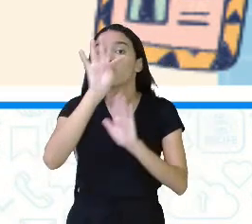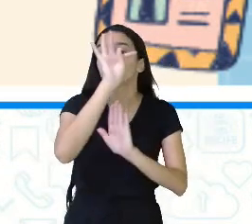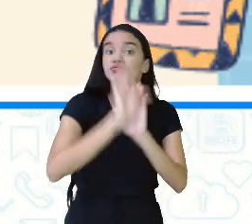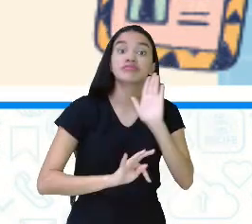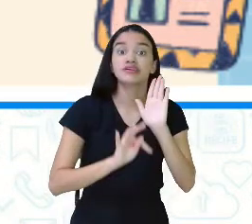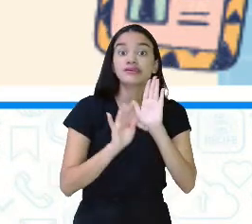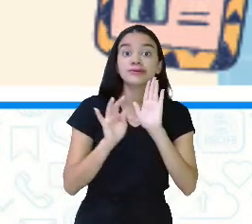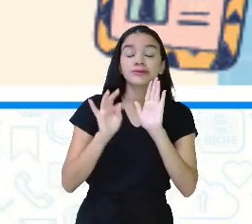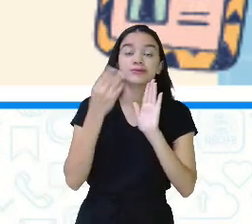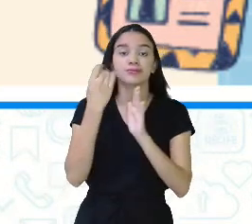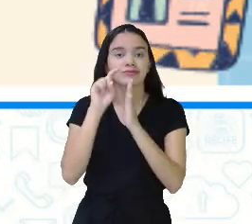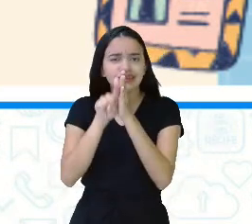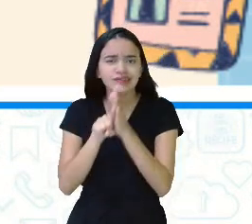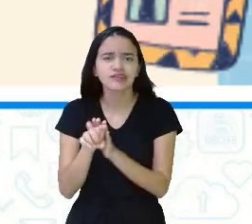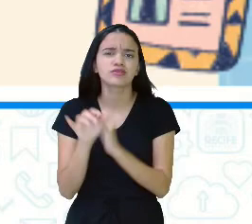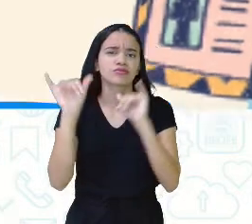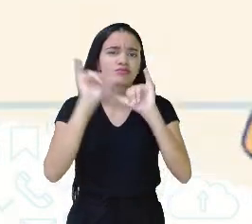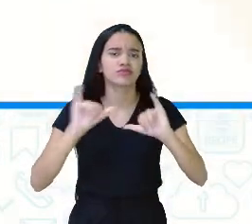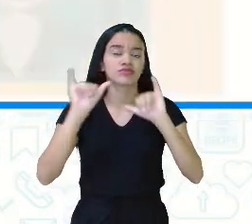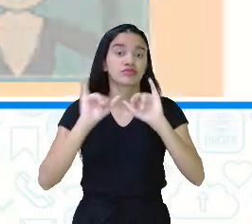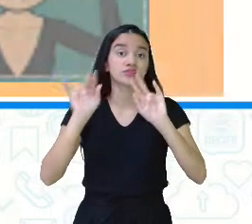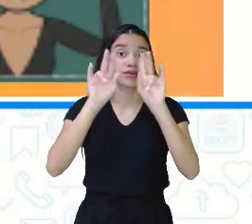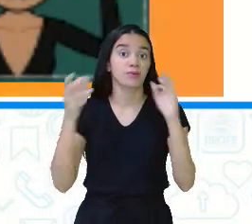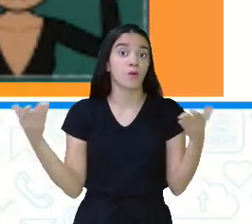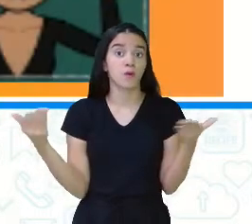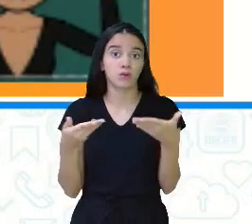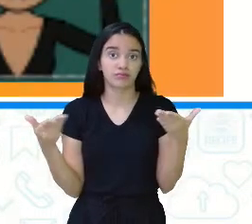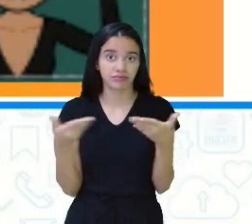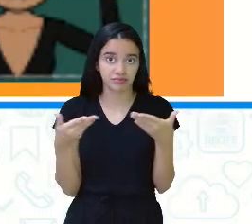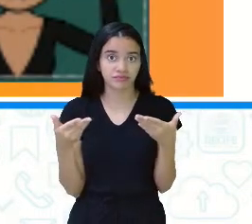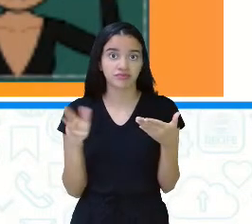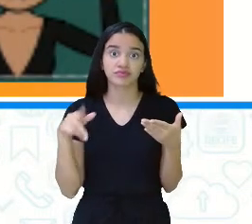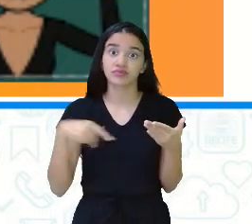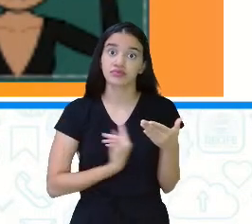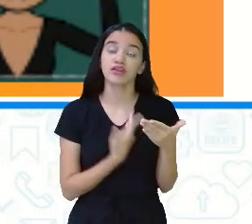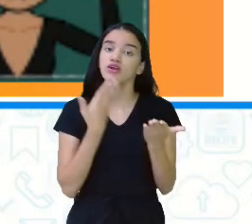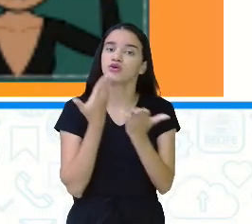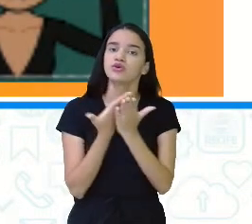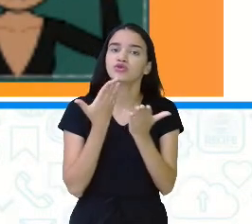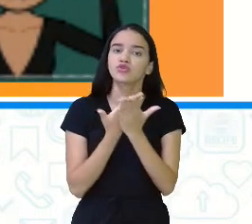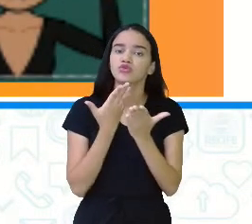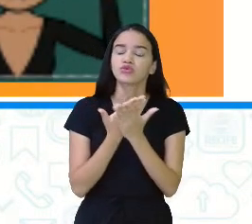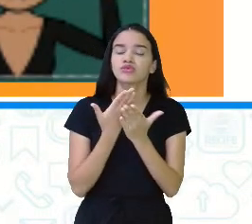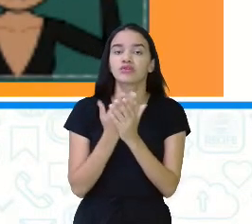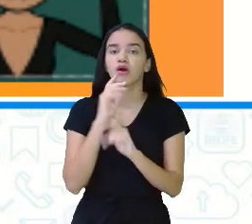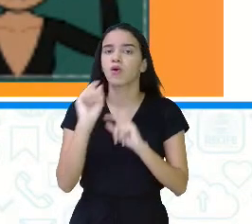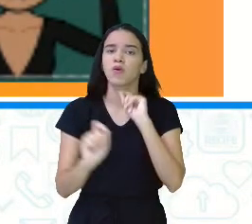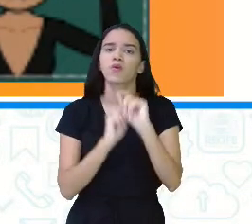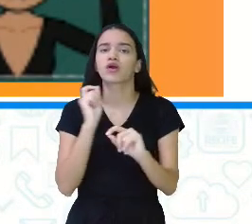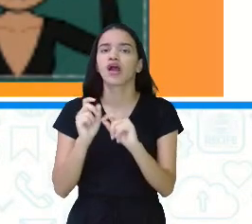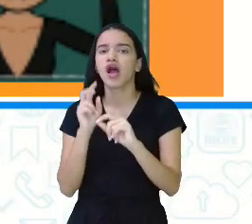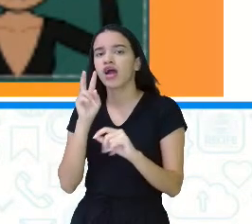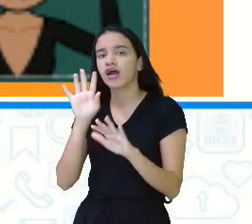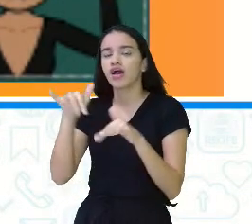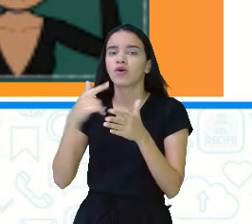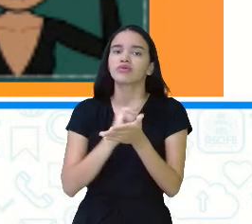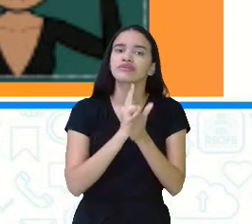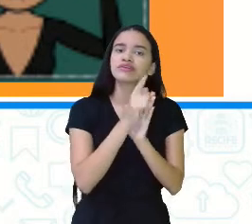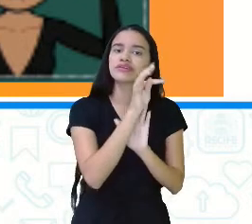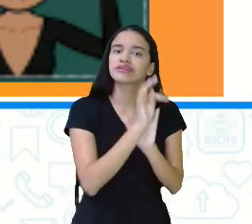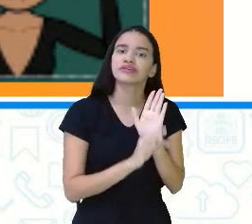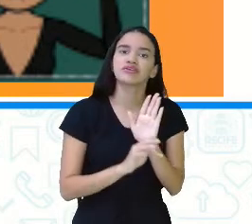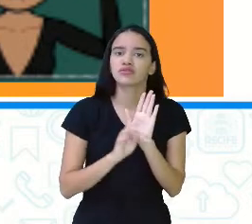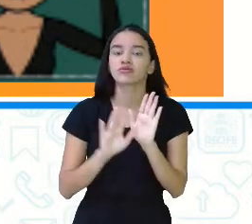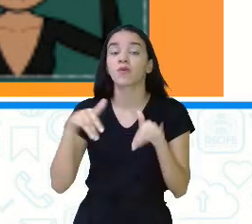divulgação científica. Tema da aula de hoje, e a gente vai estudar o quê? O reconhecimento do gênero textual de